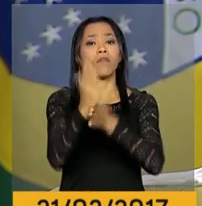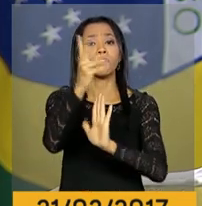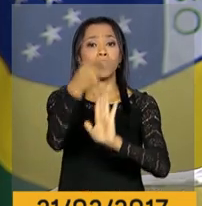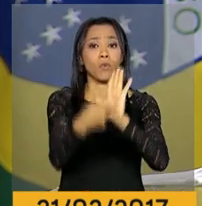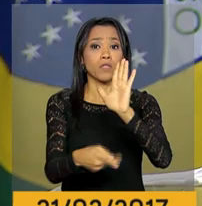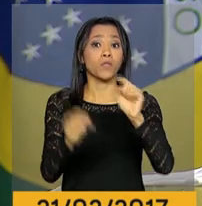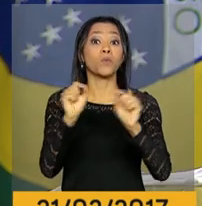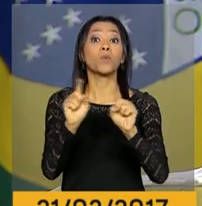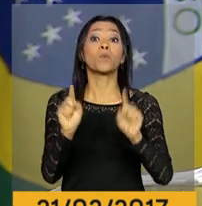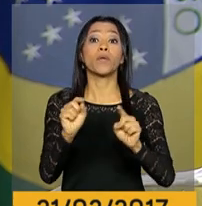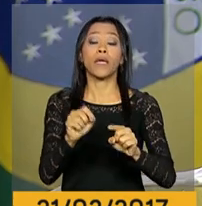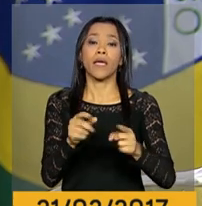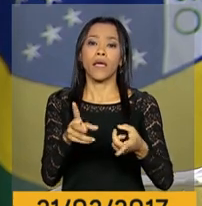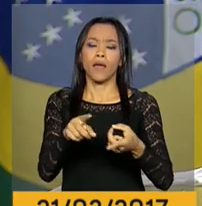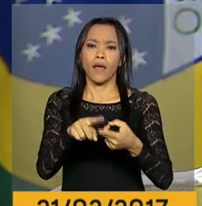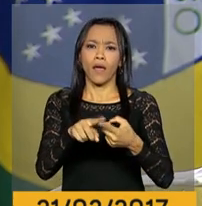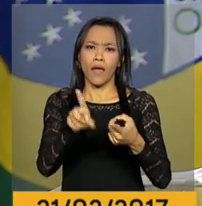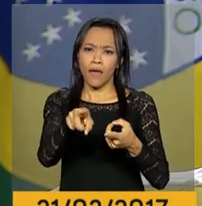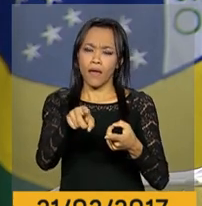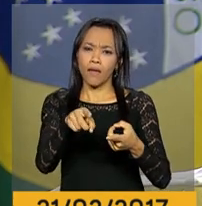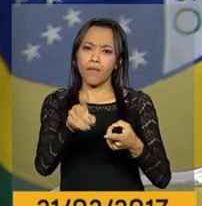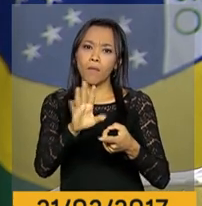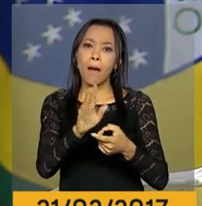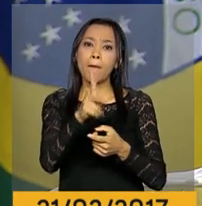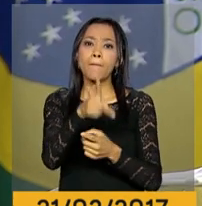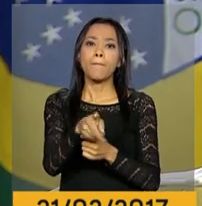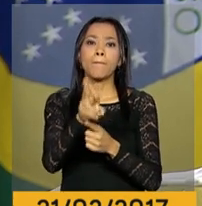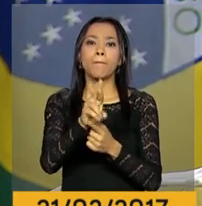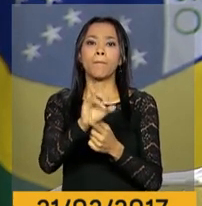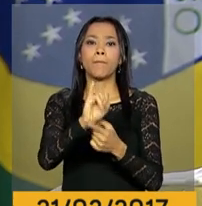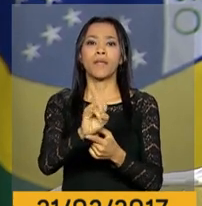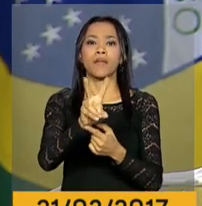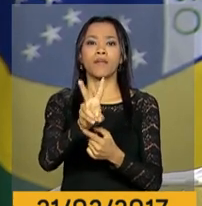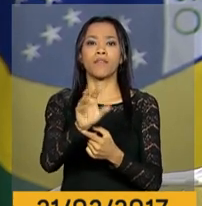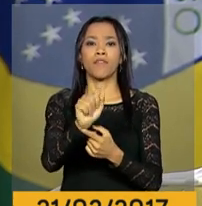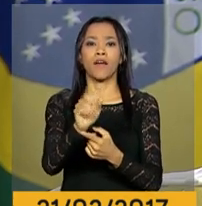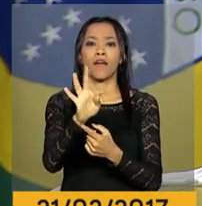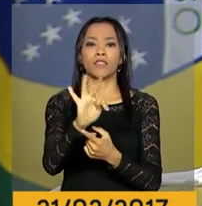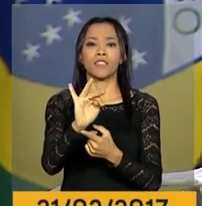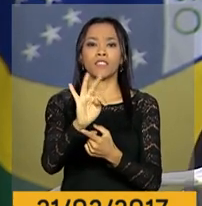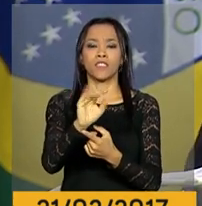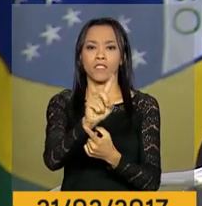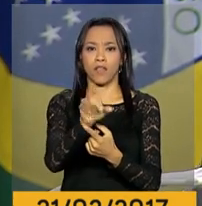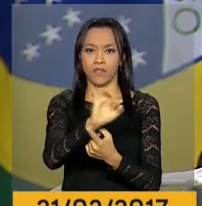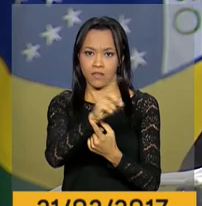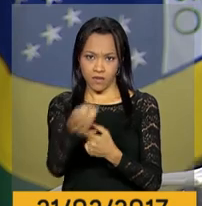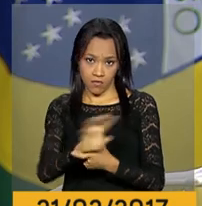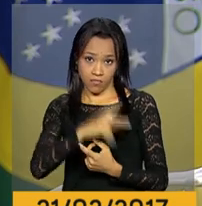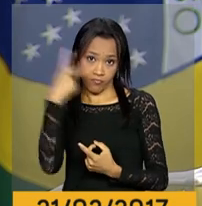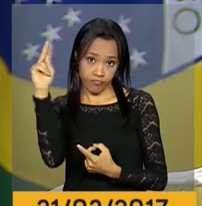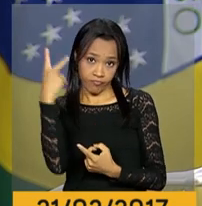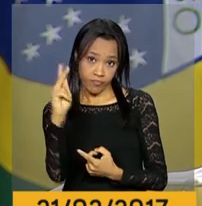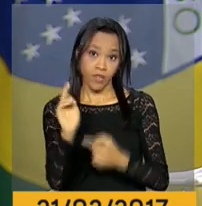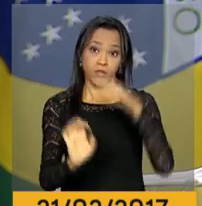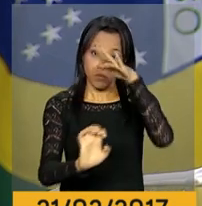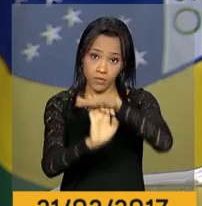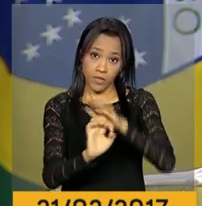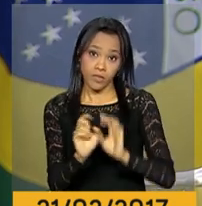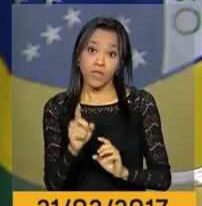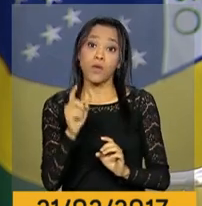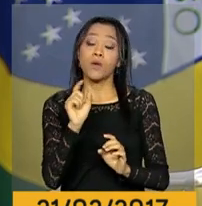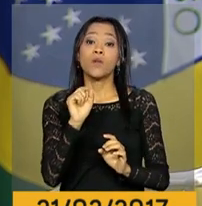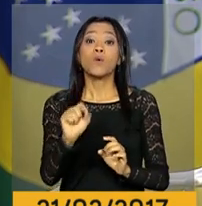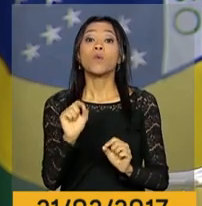a privatização da ced que é um órgão importantíssimo no Rio de Janeiro o que nos entusiasma aqui na área Federal